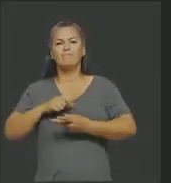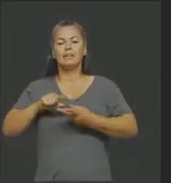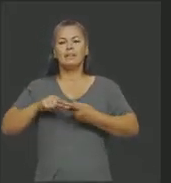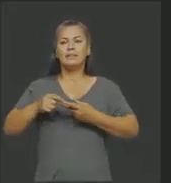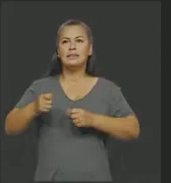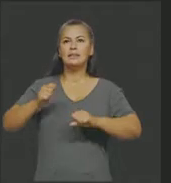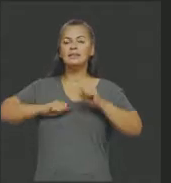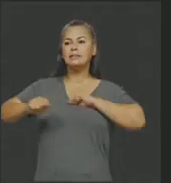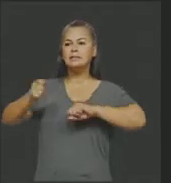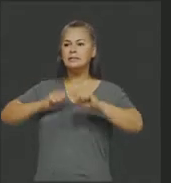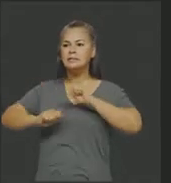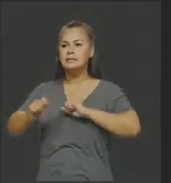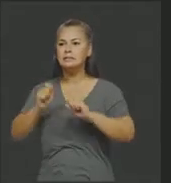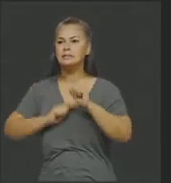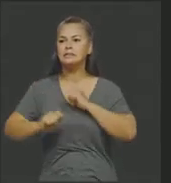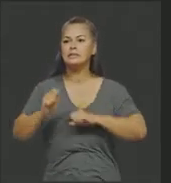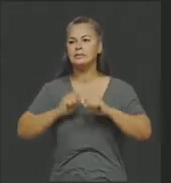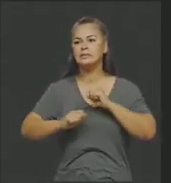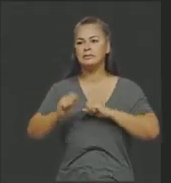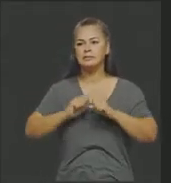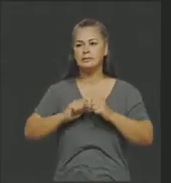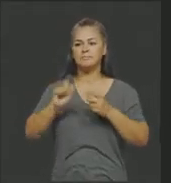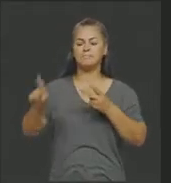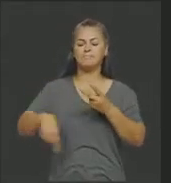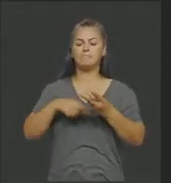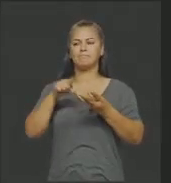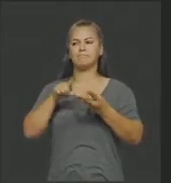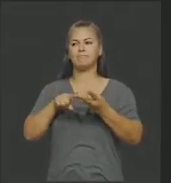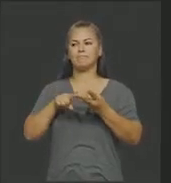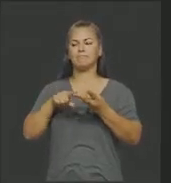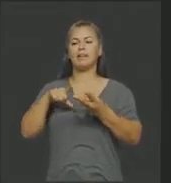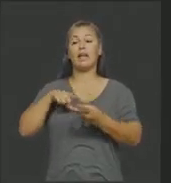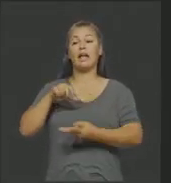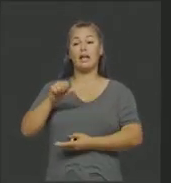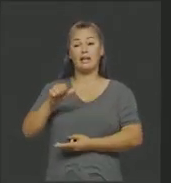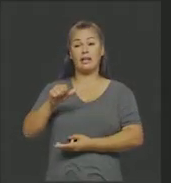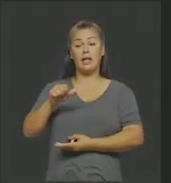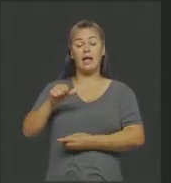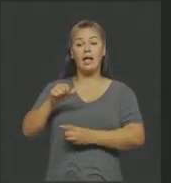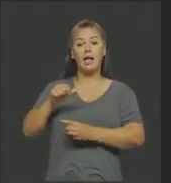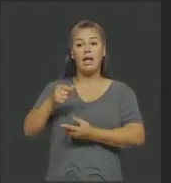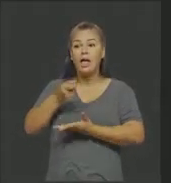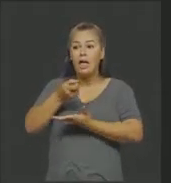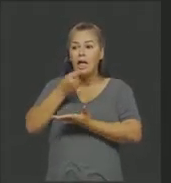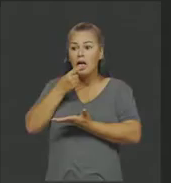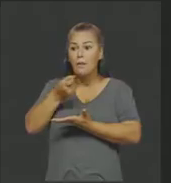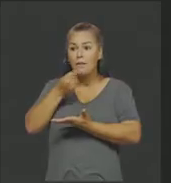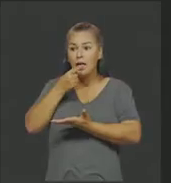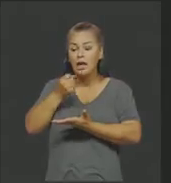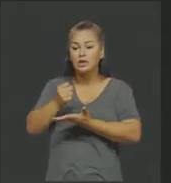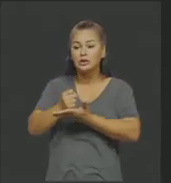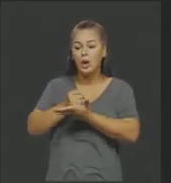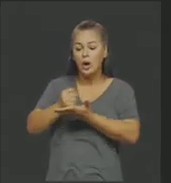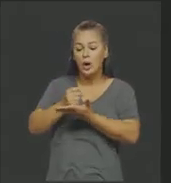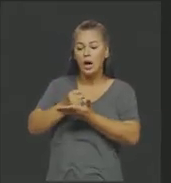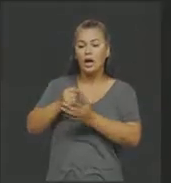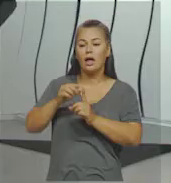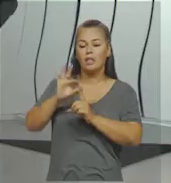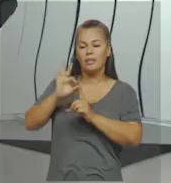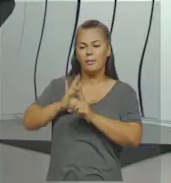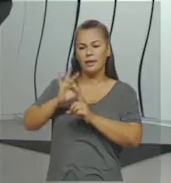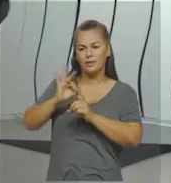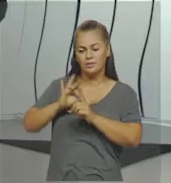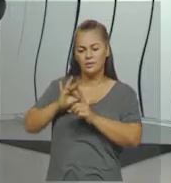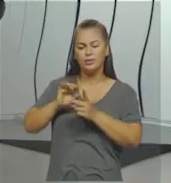né? Salve a fluoxetina. Analgésicos, antitérmicos, cigarro e álcool.